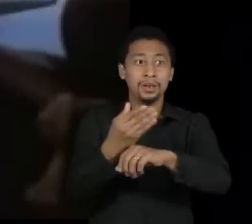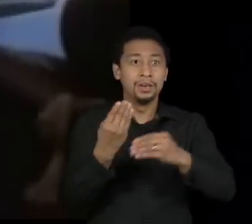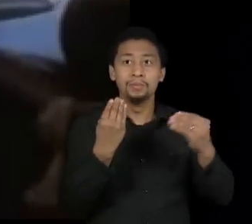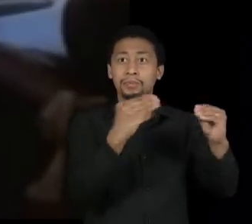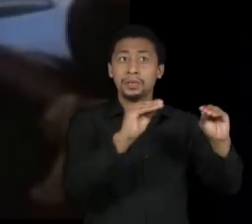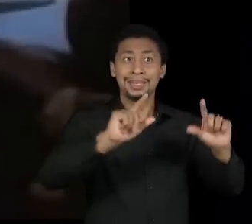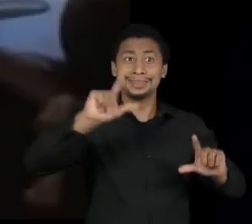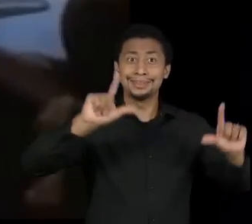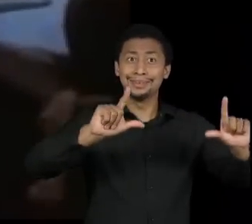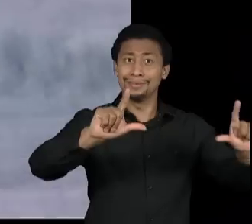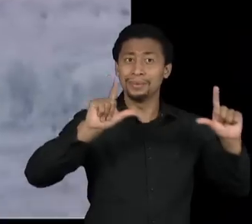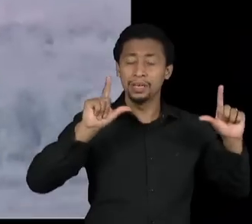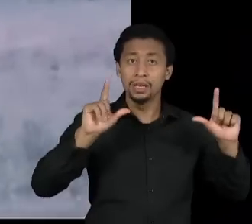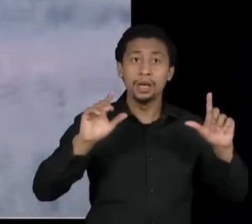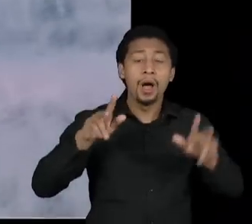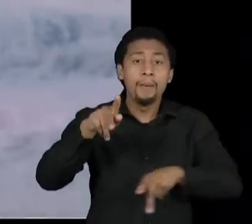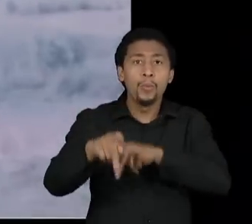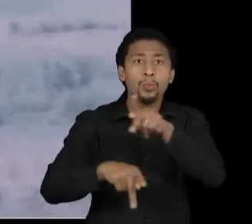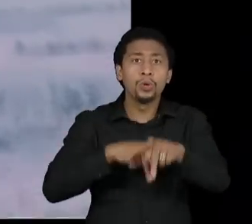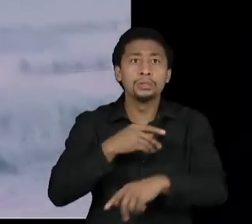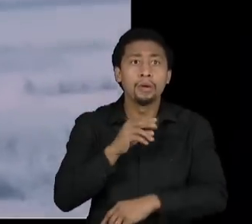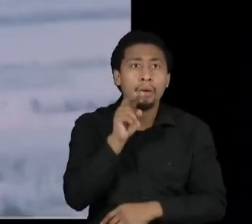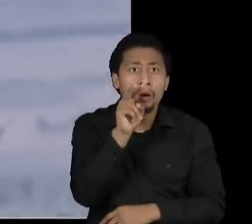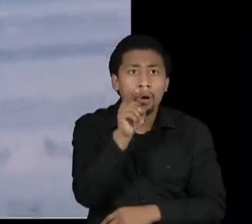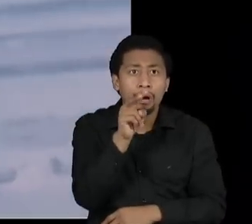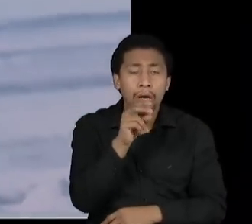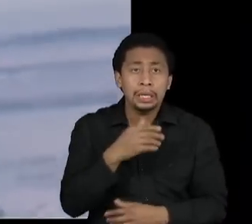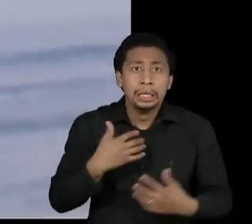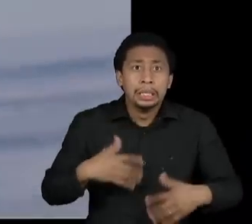da TV, chocariam a humanidade.